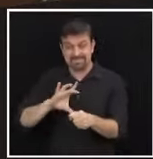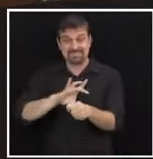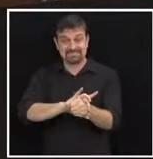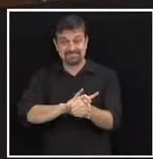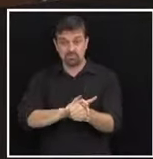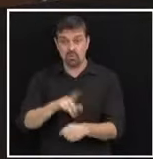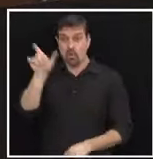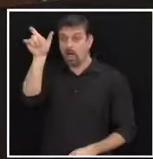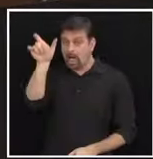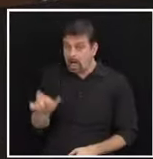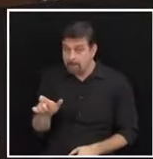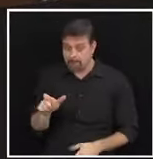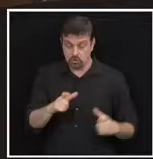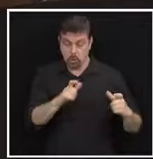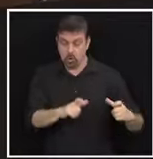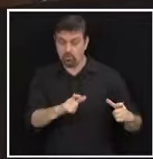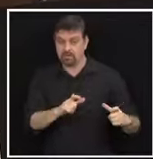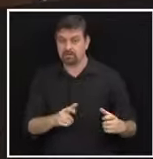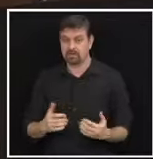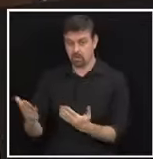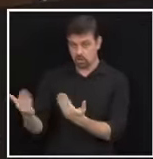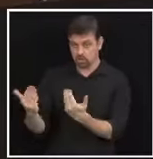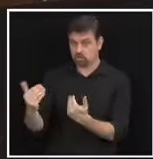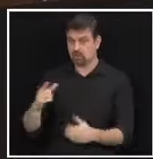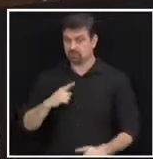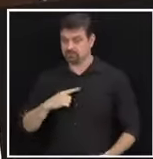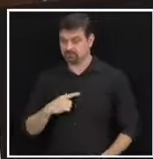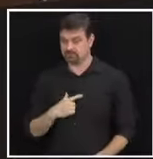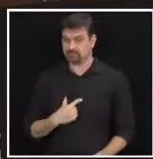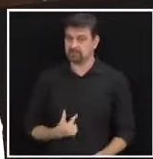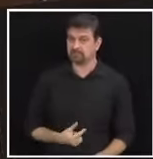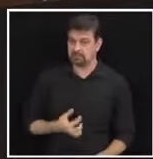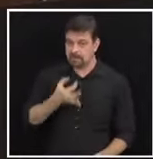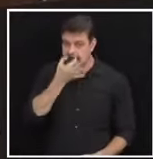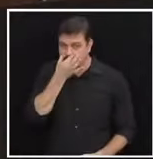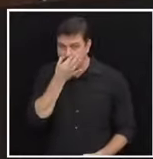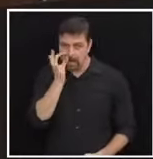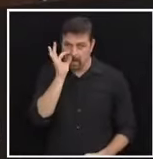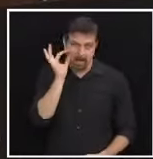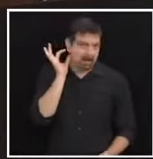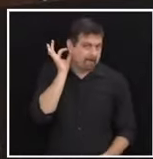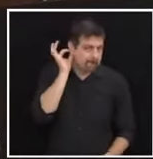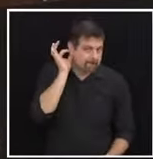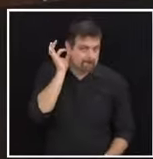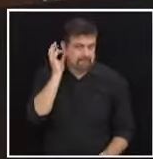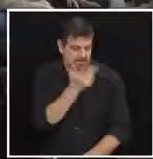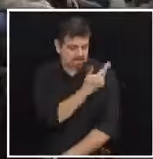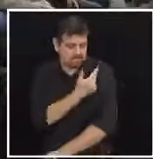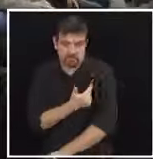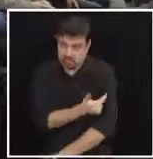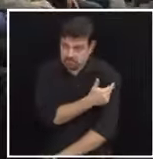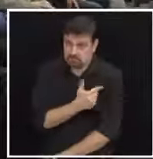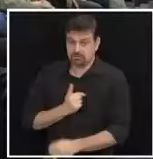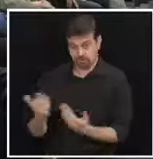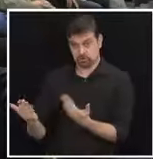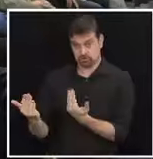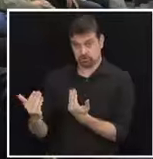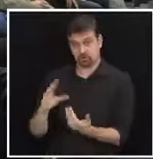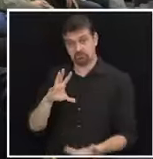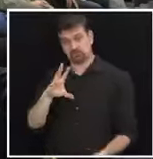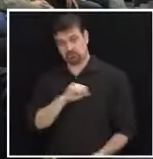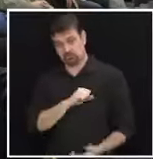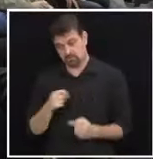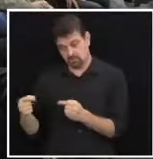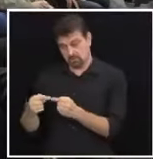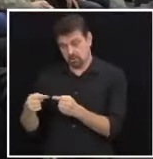que gosta. E aqui a gente tem bastante, dá para ver com piercing e brincos e tal, que é bem bacana. Mas